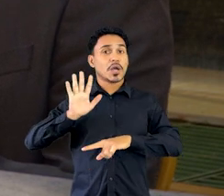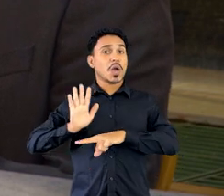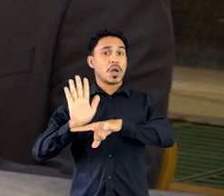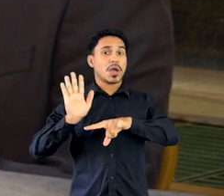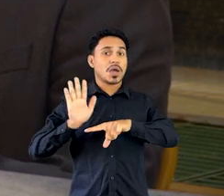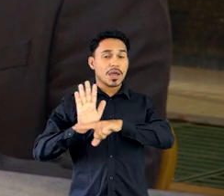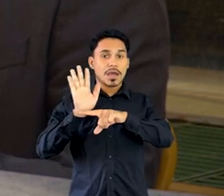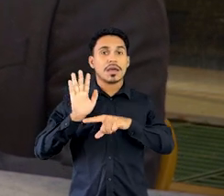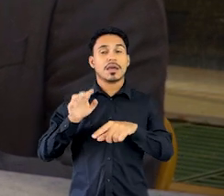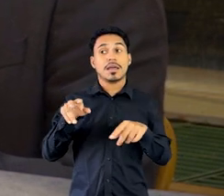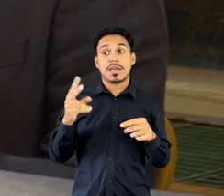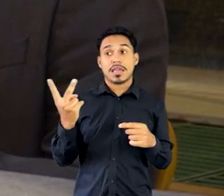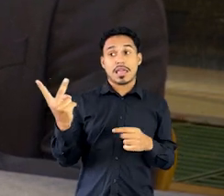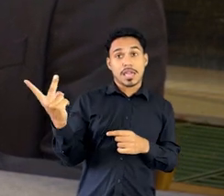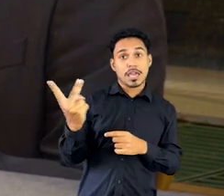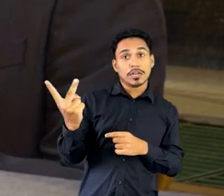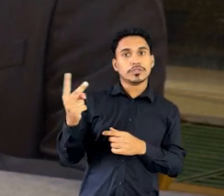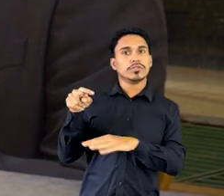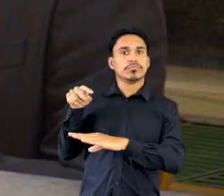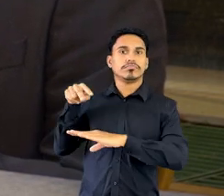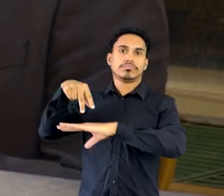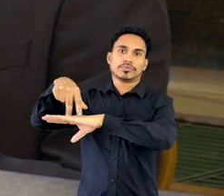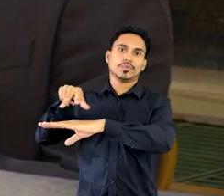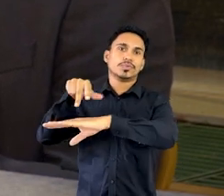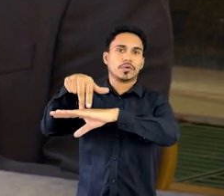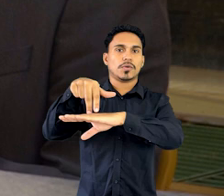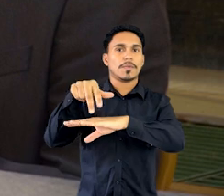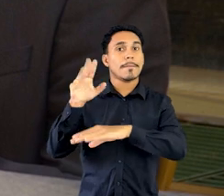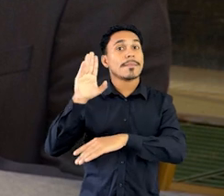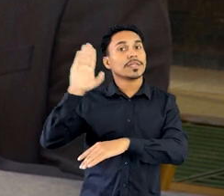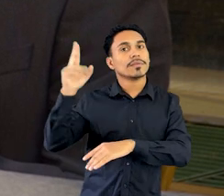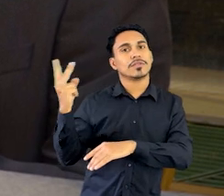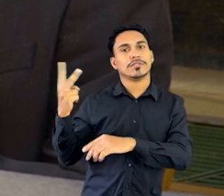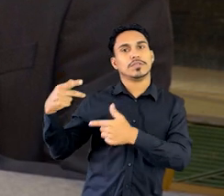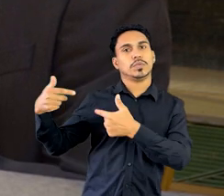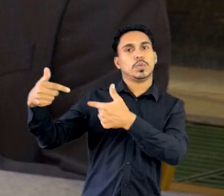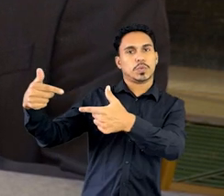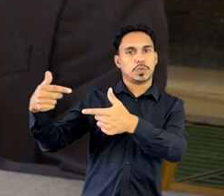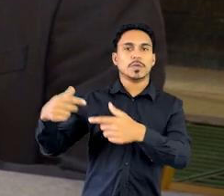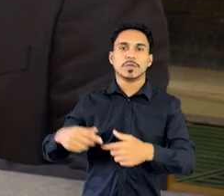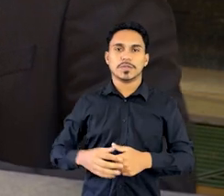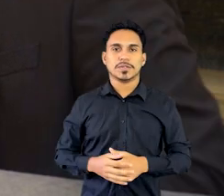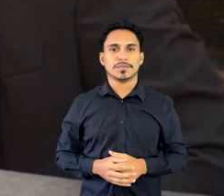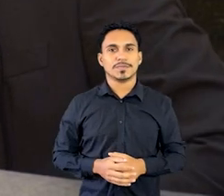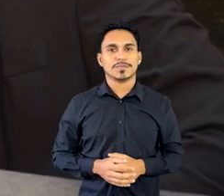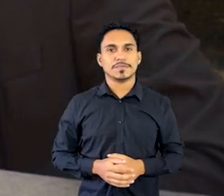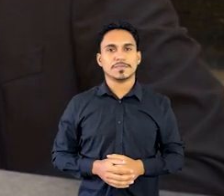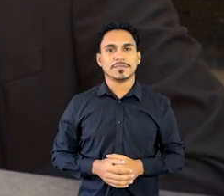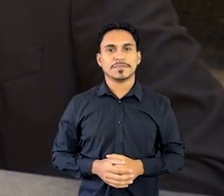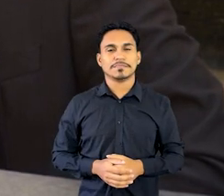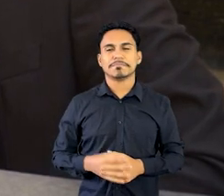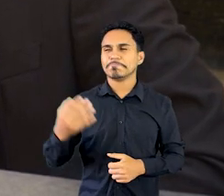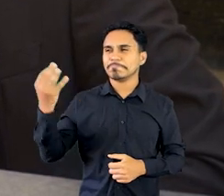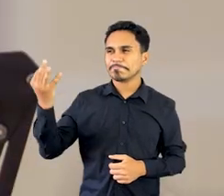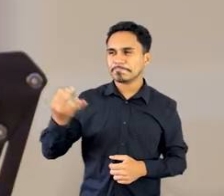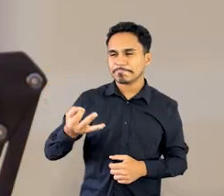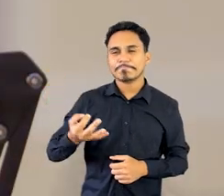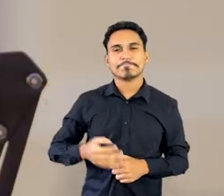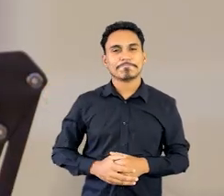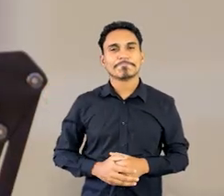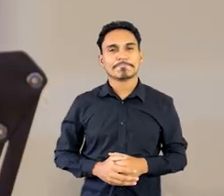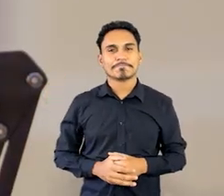em um processo em que Fernanda e Alexandre são protagonistas ao lado dos reitores eu acho que esse é o ponto onde a gente tem que conseguido atuar